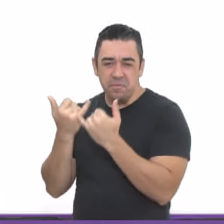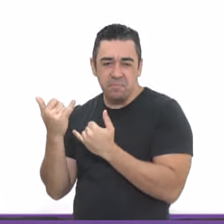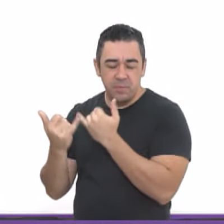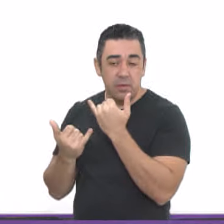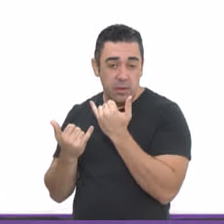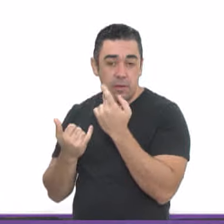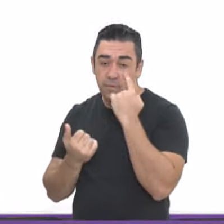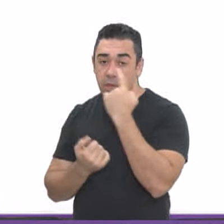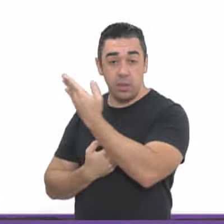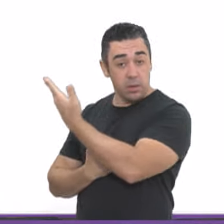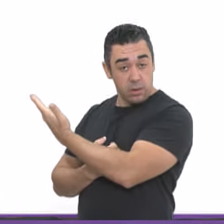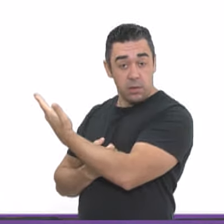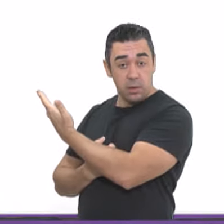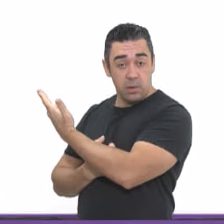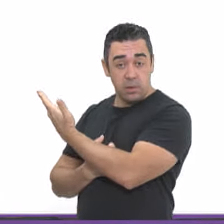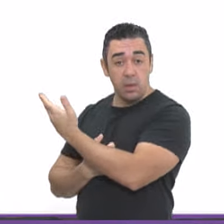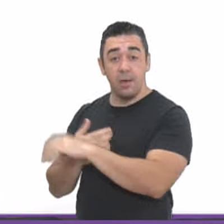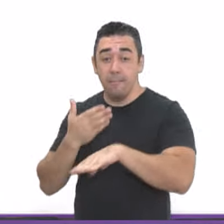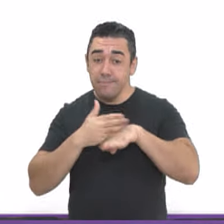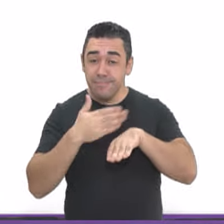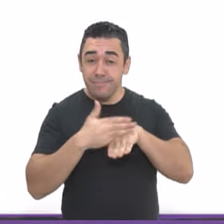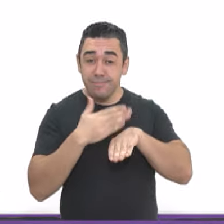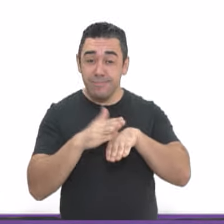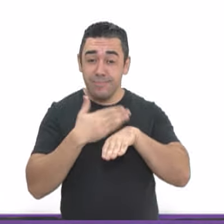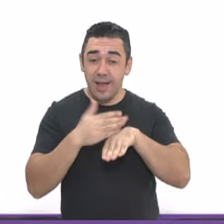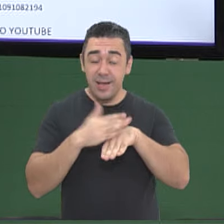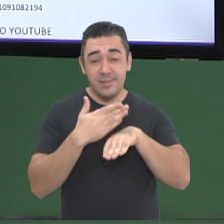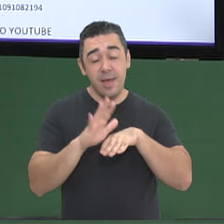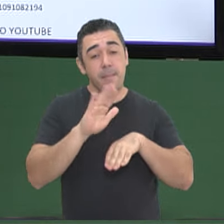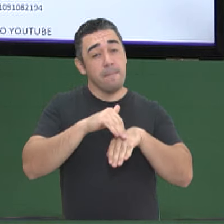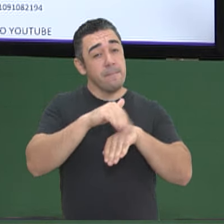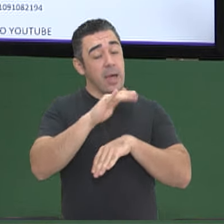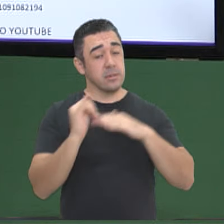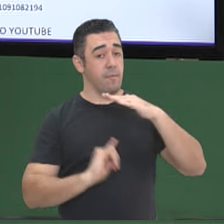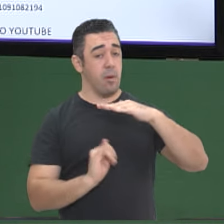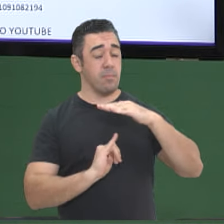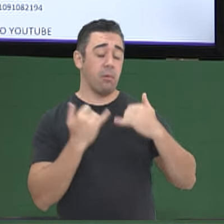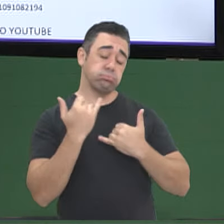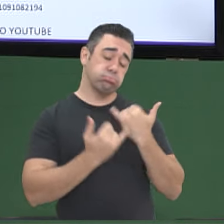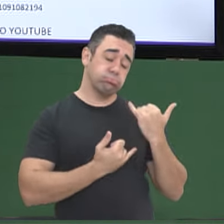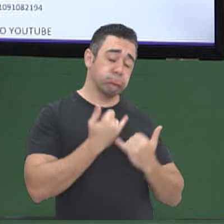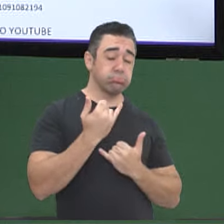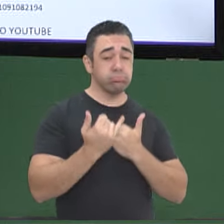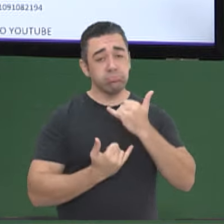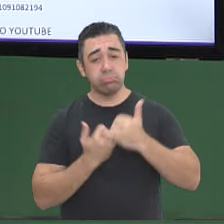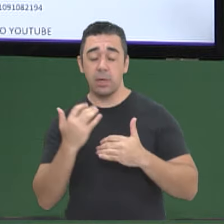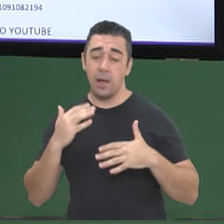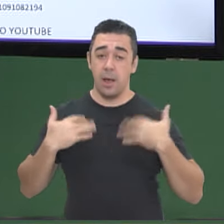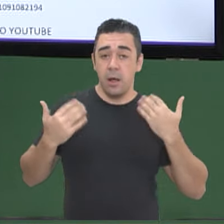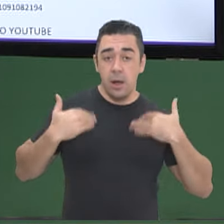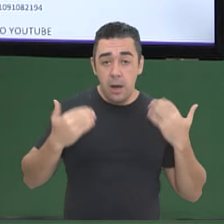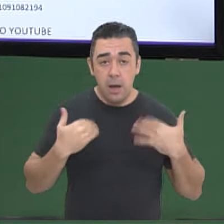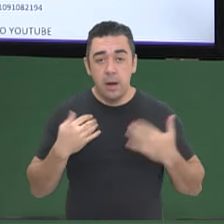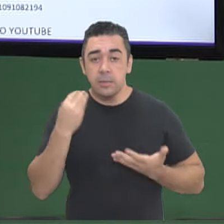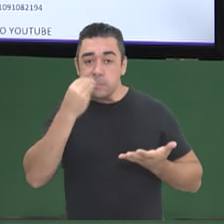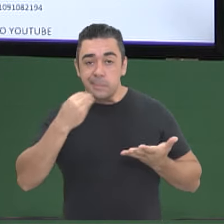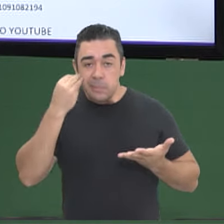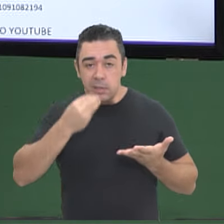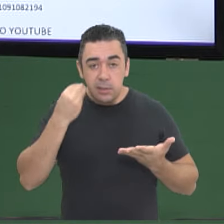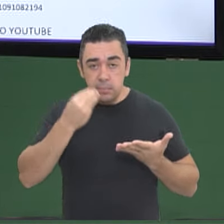né? Mas eles estão praticando, então, o ping-pong, uma coisa mais informal, né? Mais alegre,